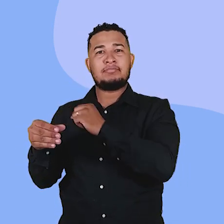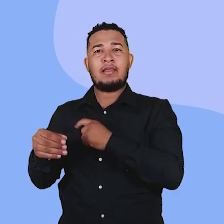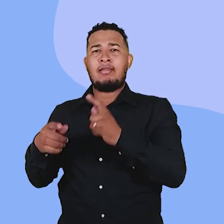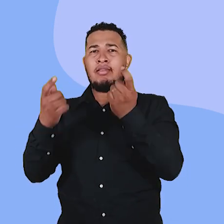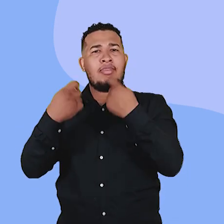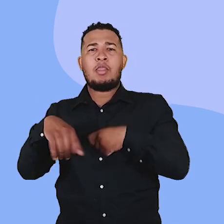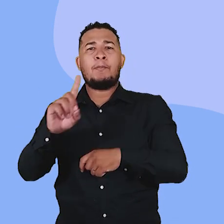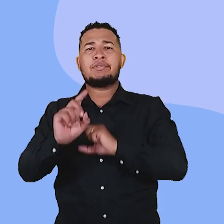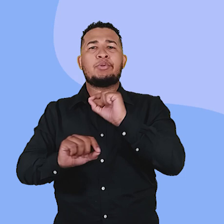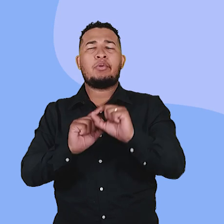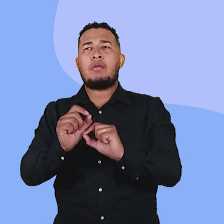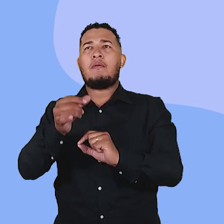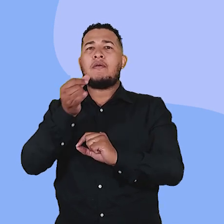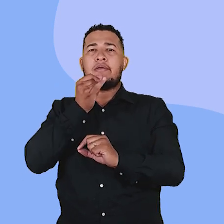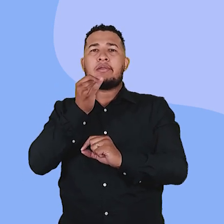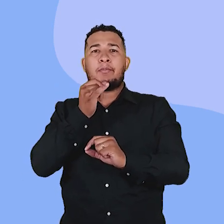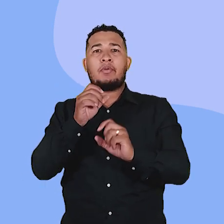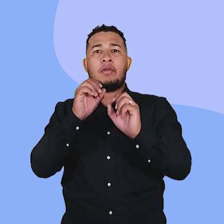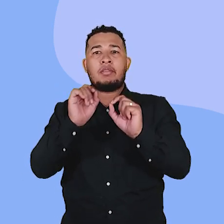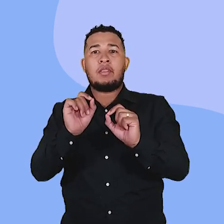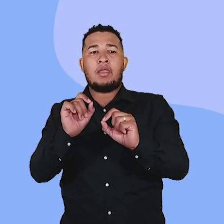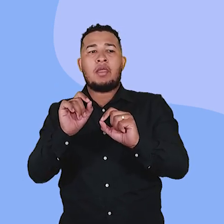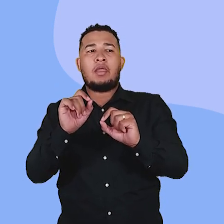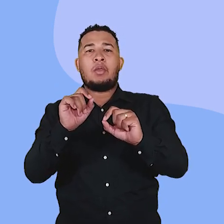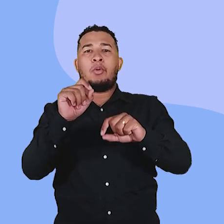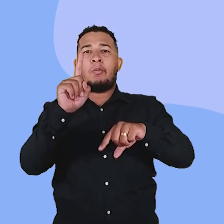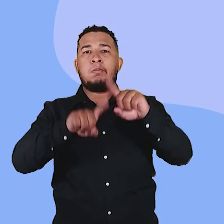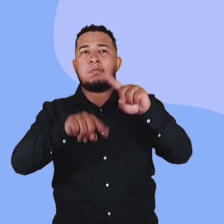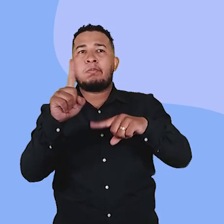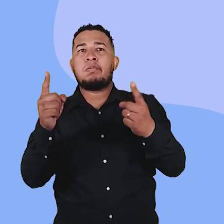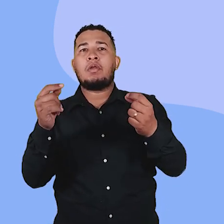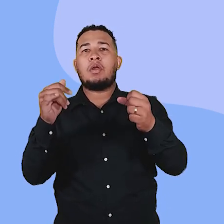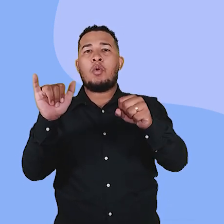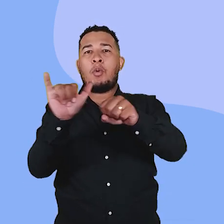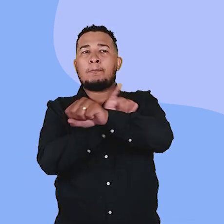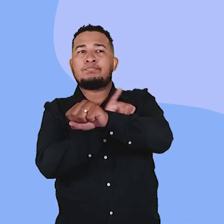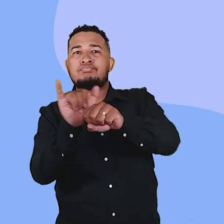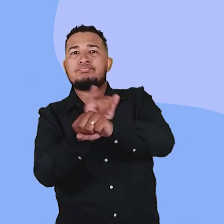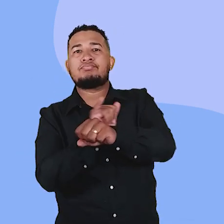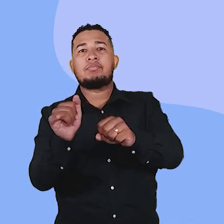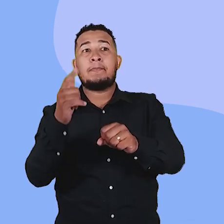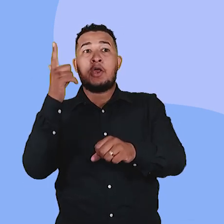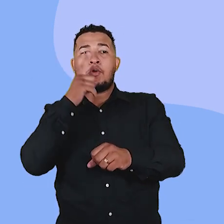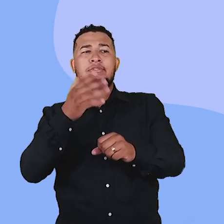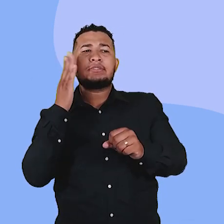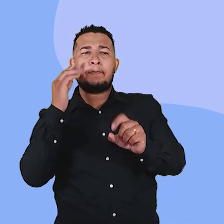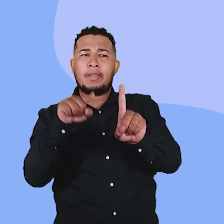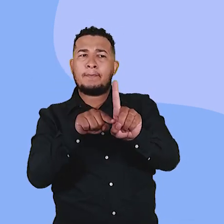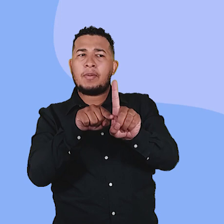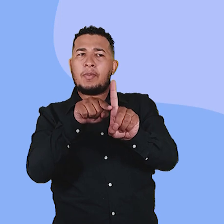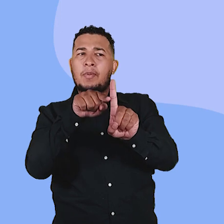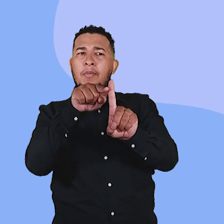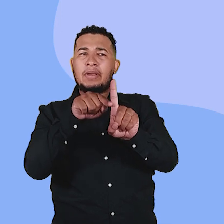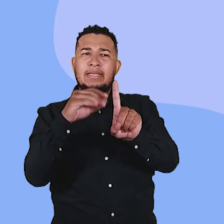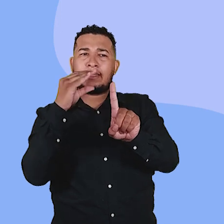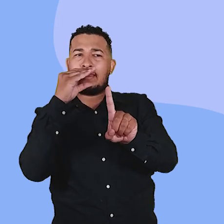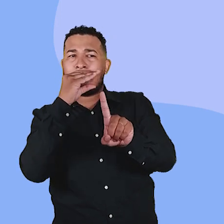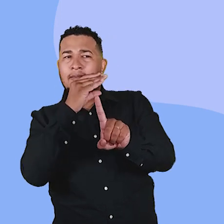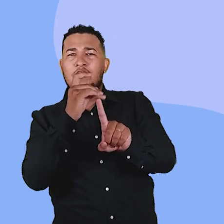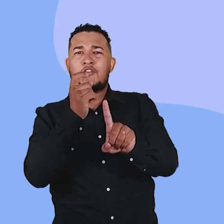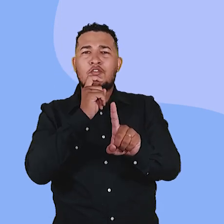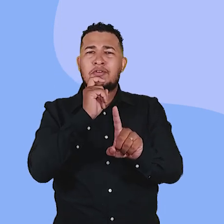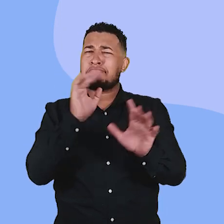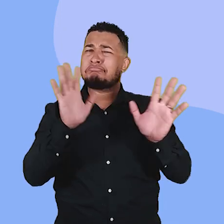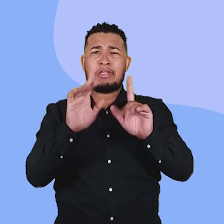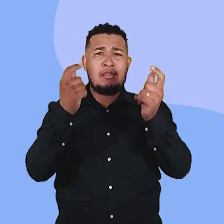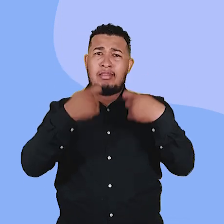preciso aí de necessariamente ter um aparato, um objeto, para conseguir visualizar